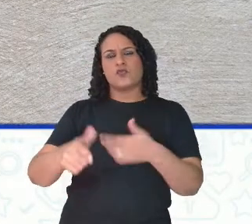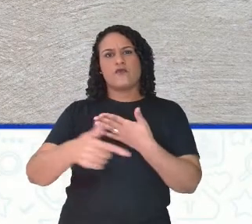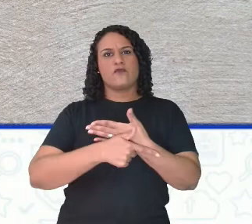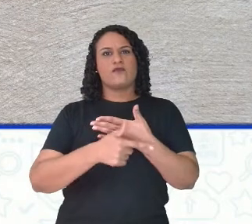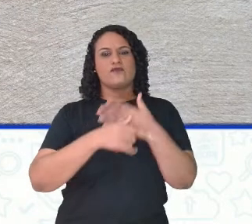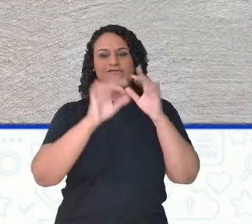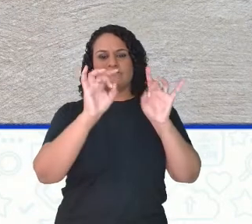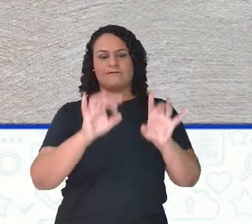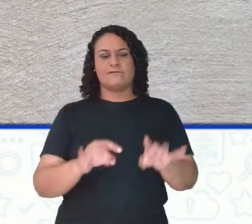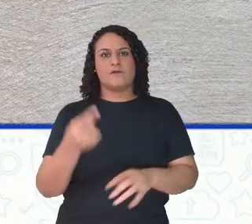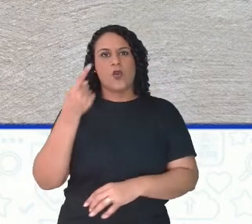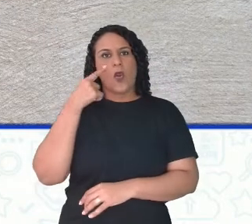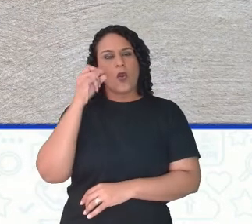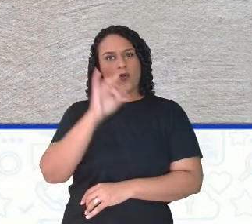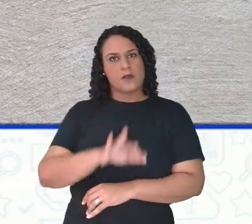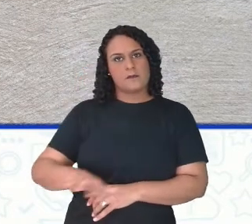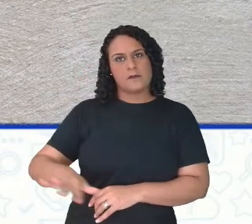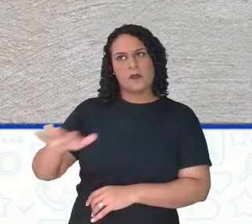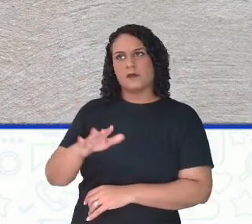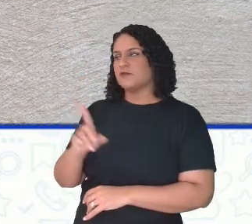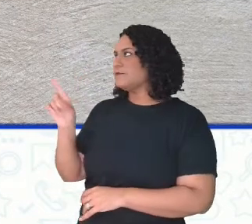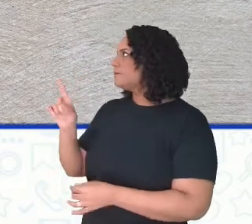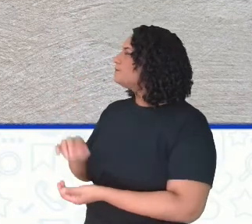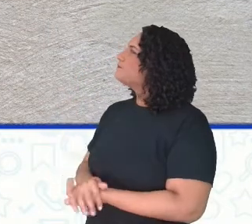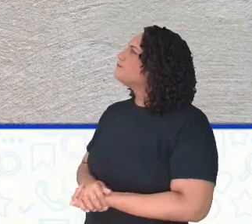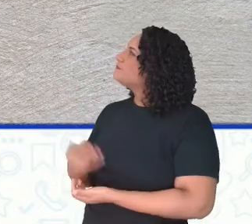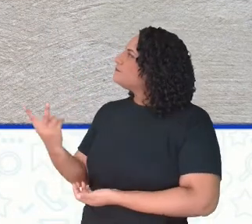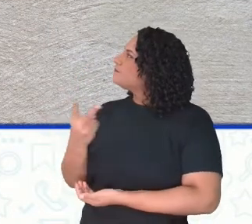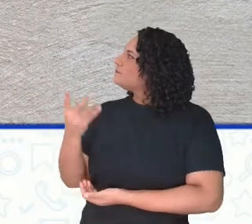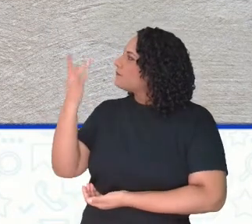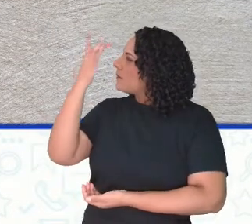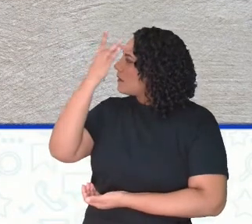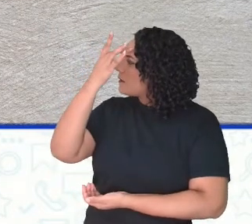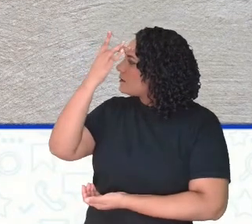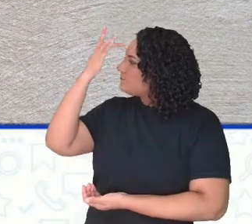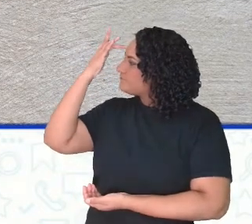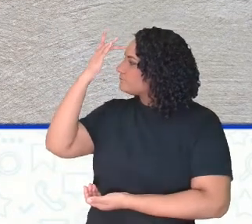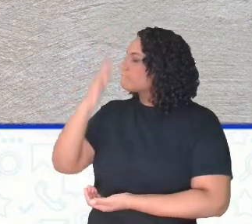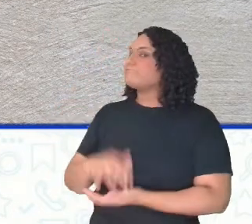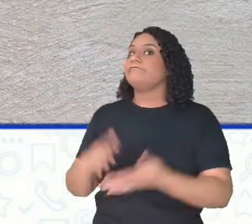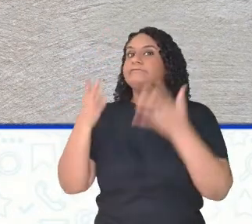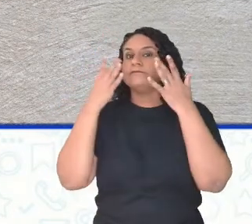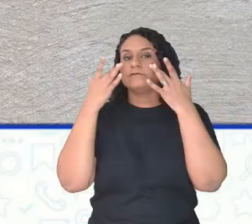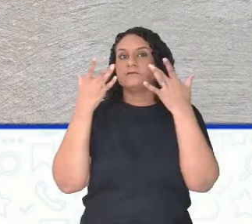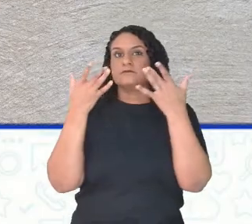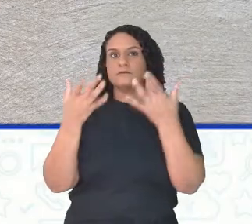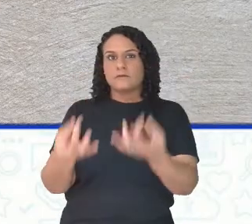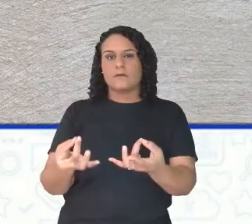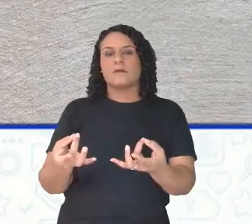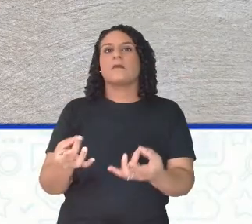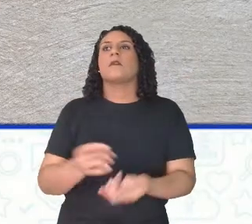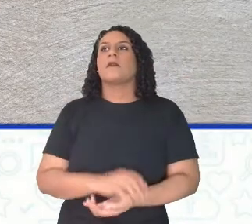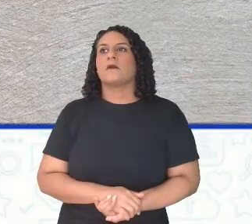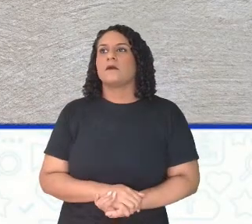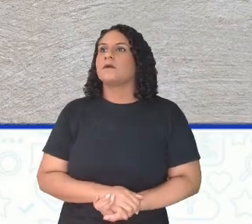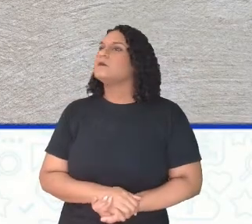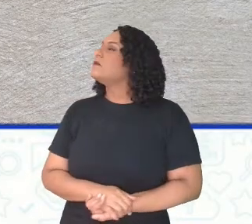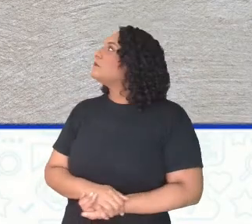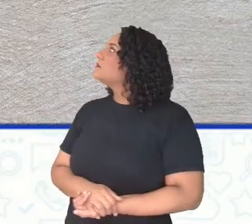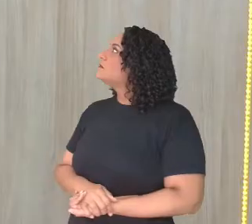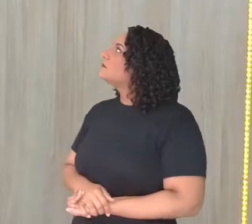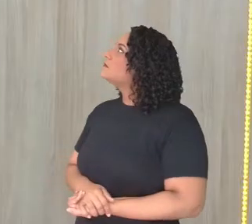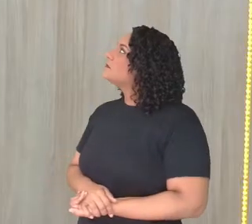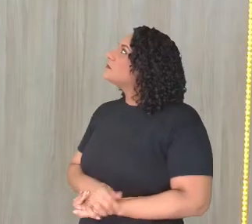essa imagem do lado aqui. Tem aí duas pessoas, né, na lateral, prestando atenção do que aqui, nessa que